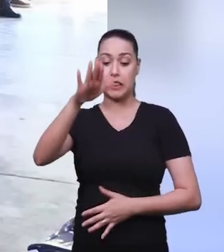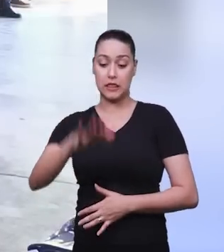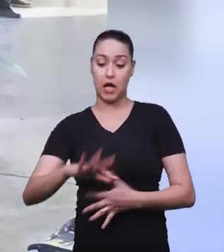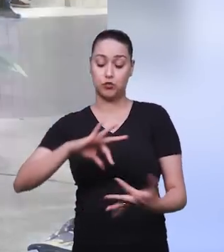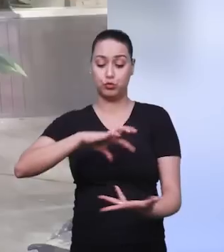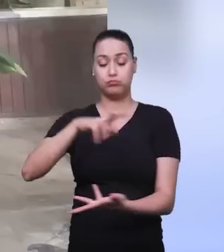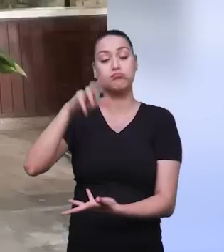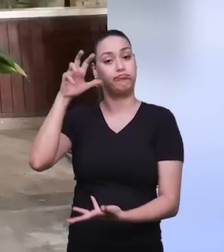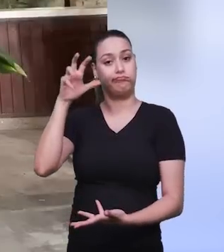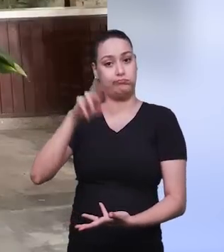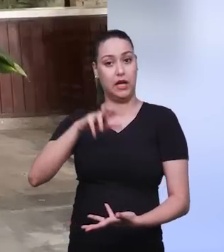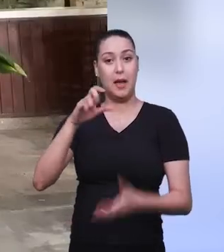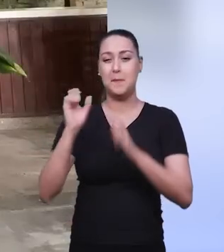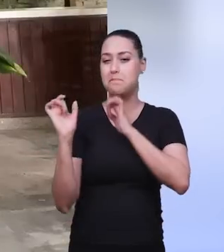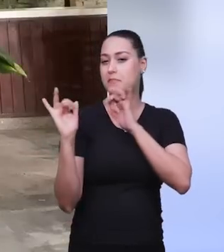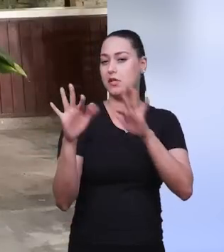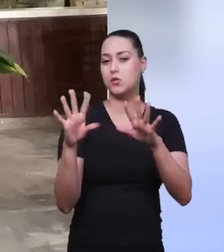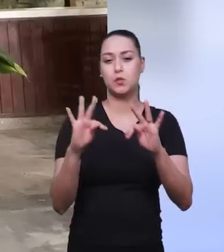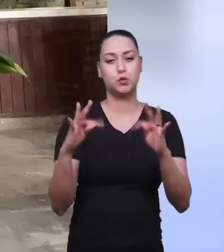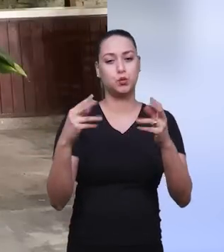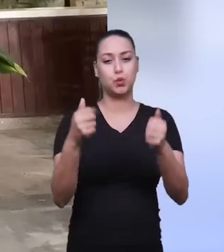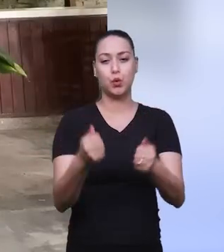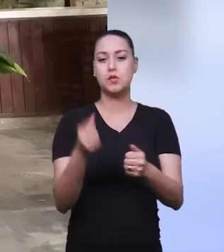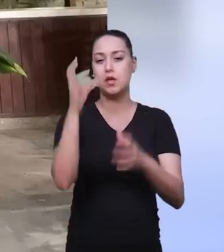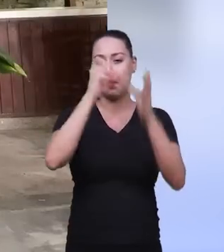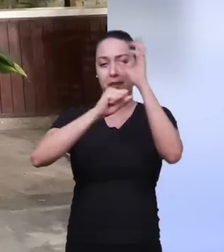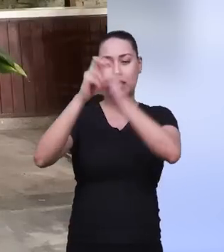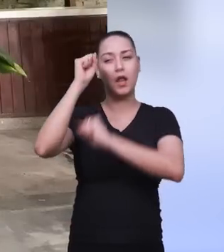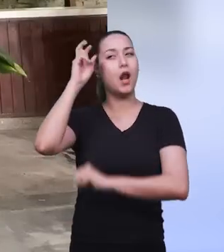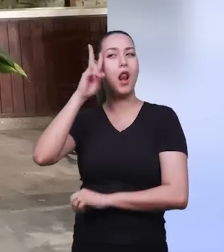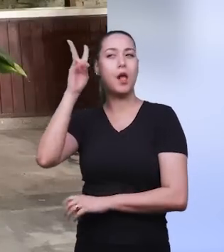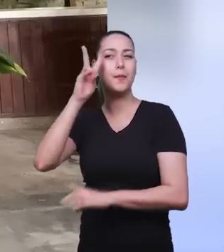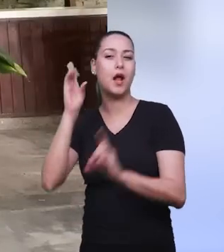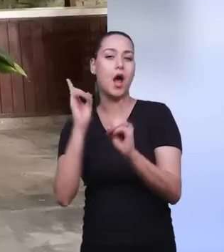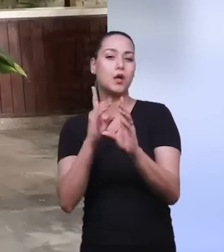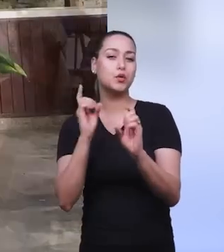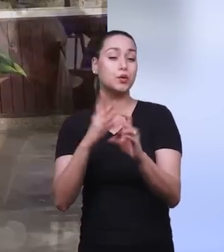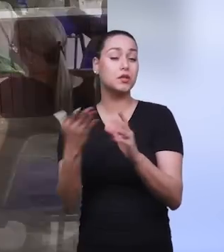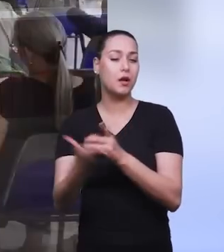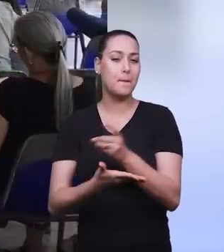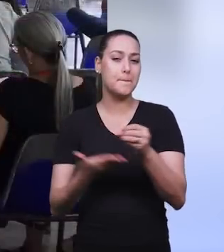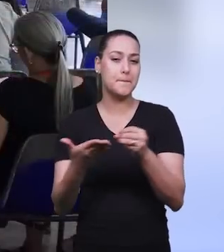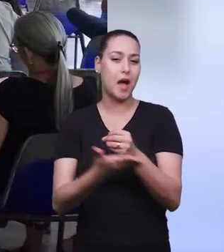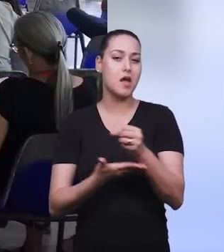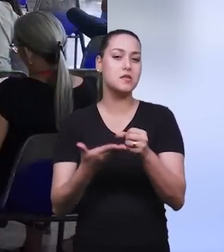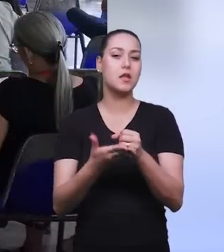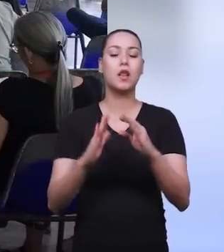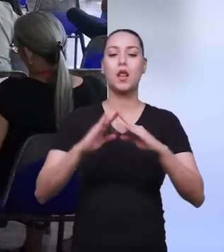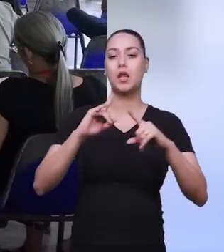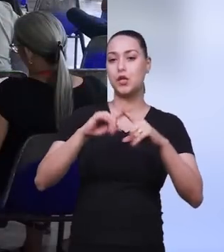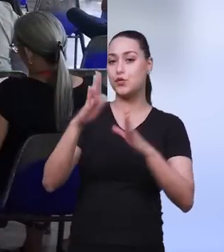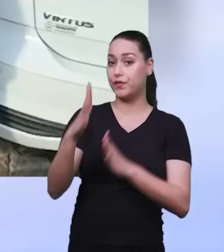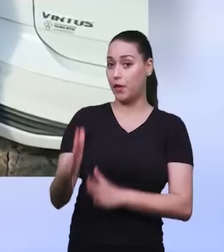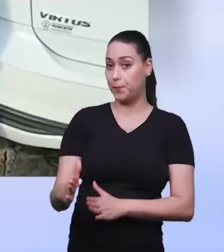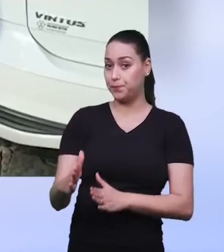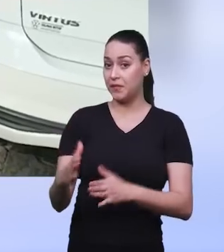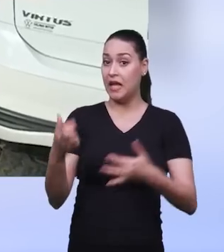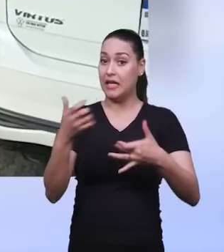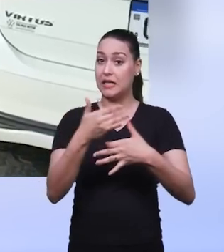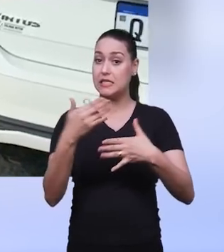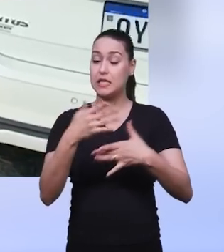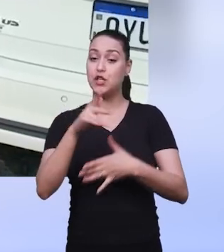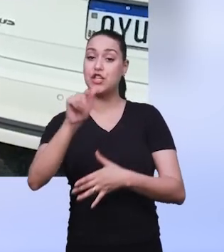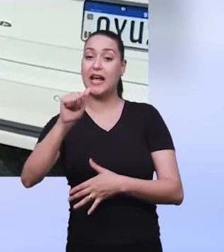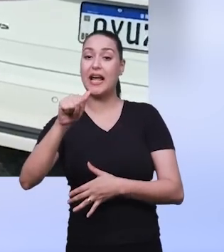transmissão via satélite. Uma grande bênção para todos que aprenderam ou relembraram as doutrinas básicas da Igreja Fiel. E